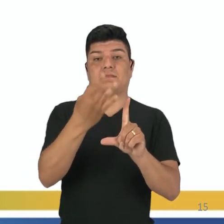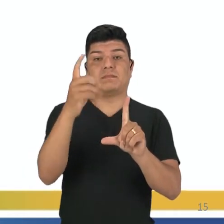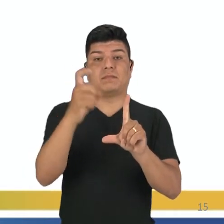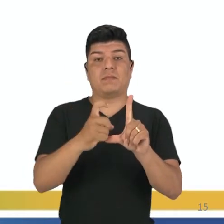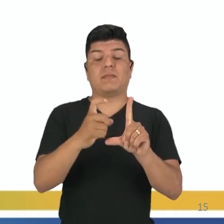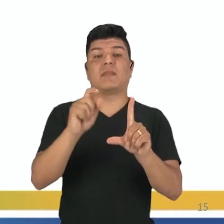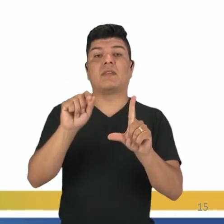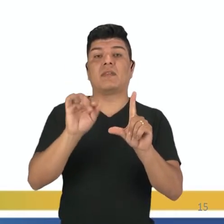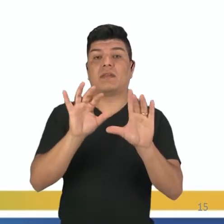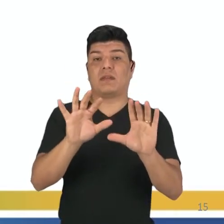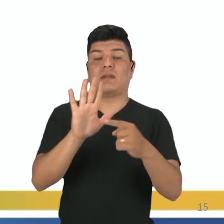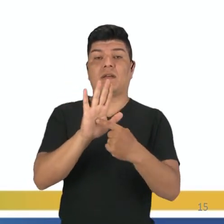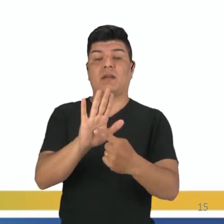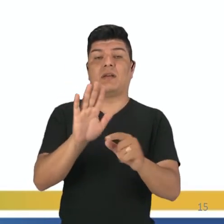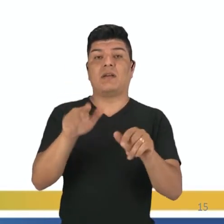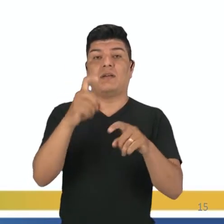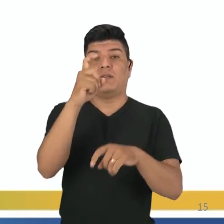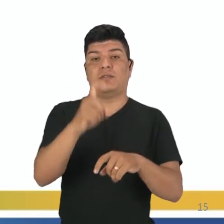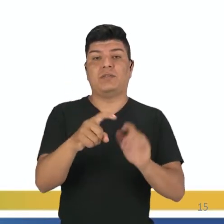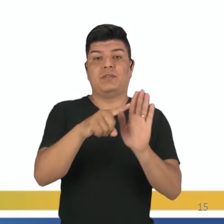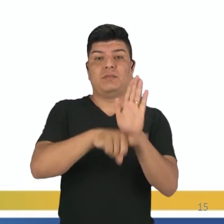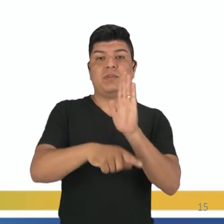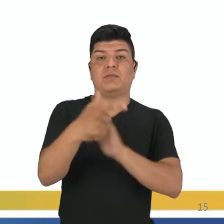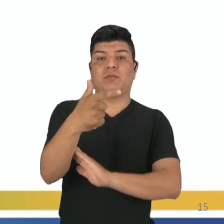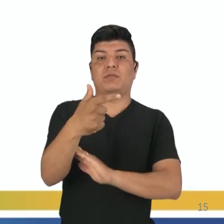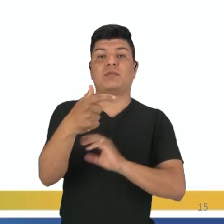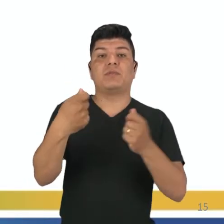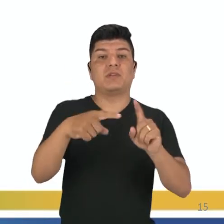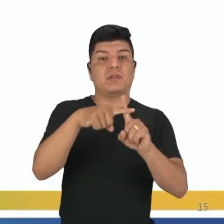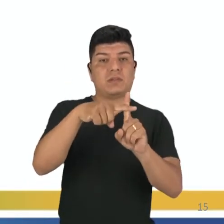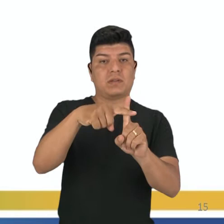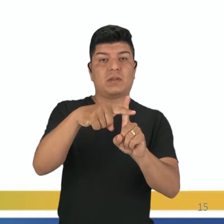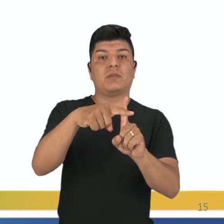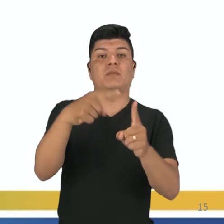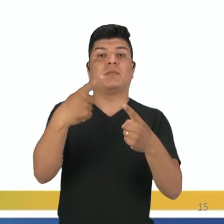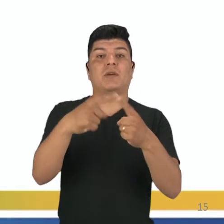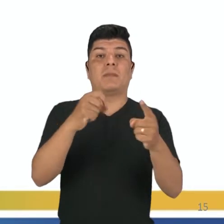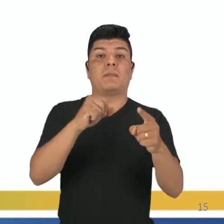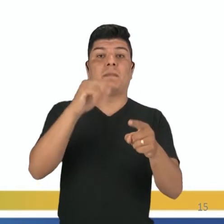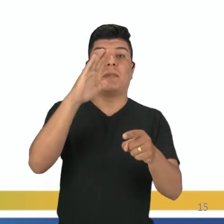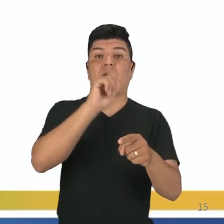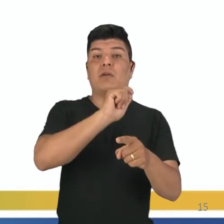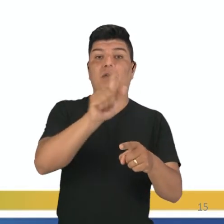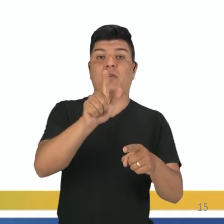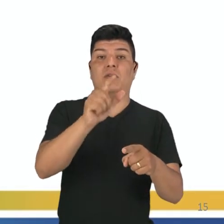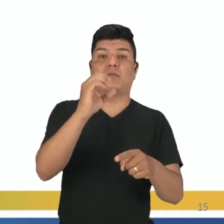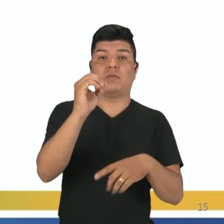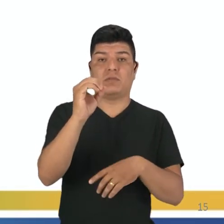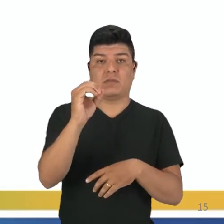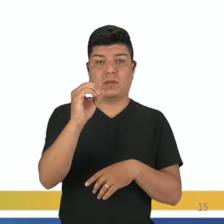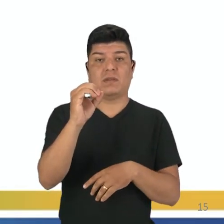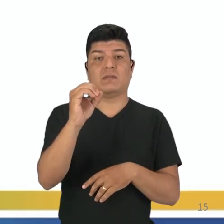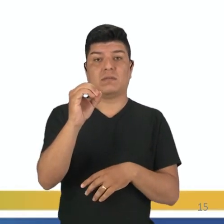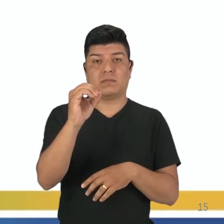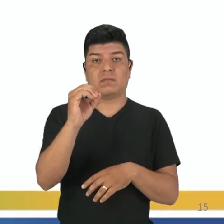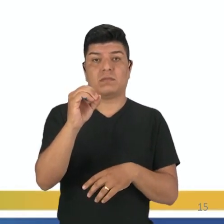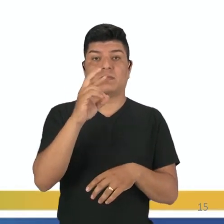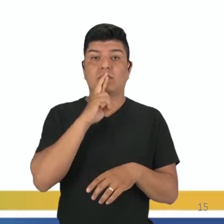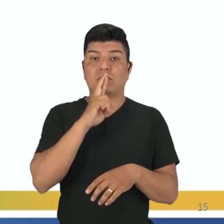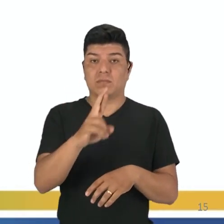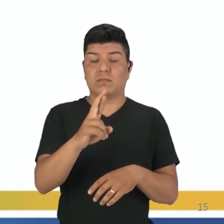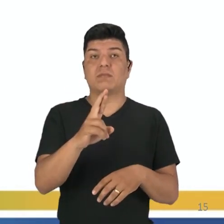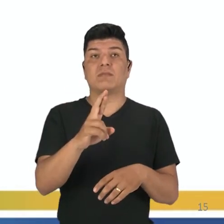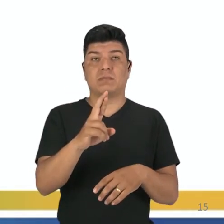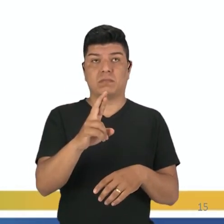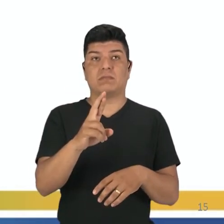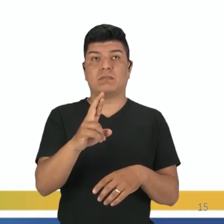no caso, em pauta, aí é x menos 2, ele tem que ser positivo, ou seja, maior do que 0. Resolvendo,